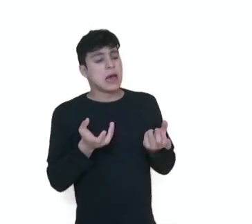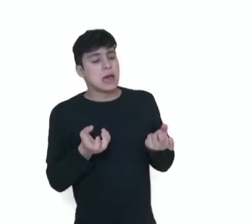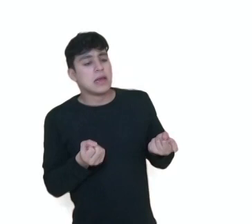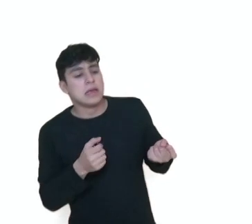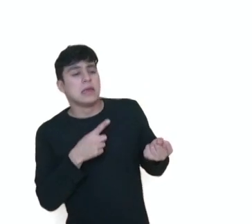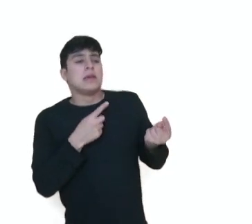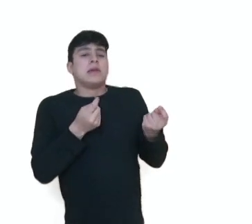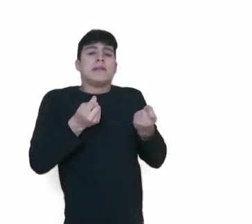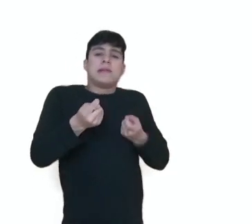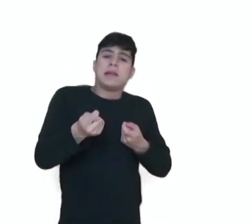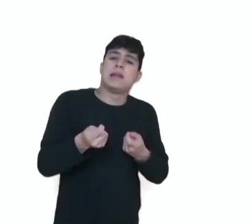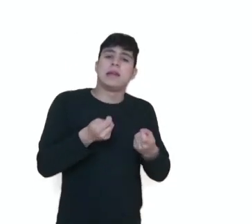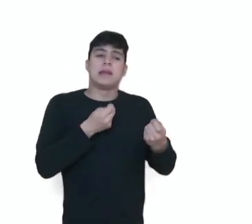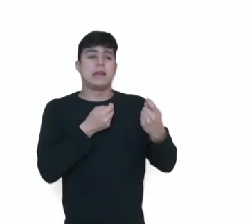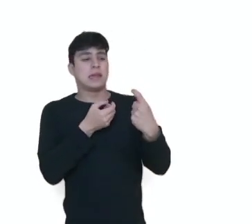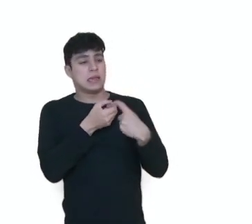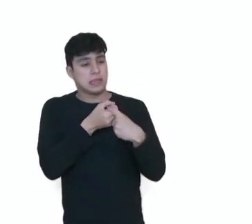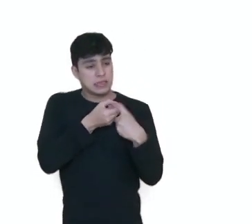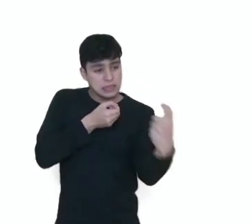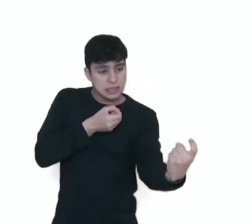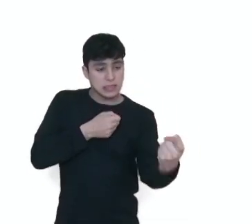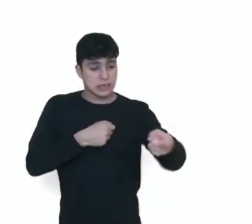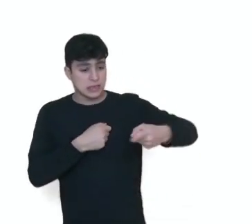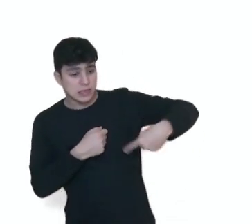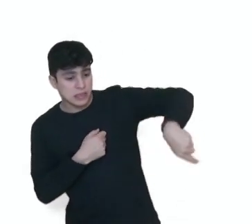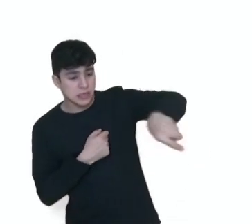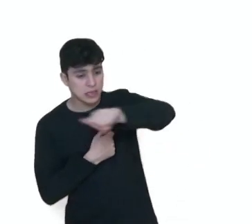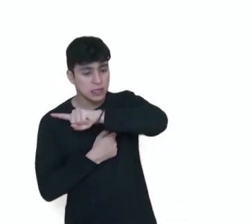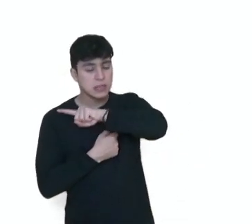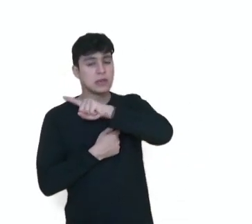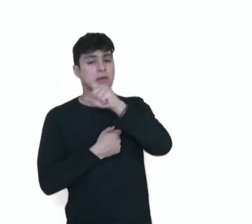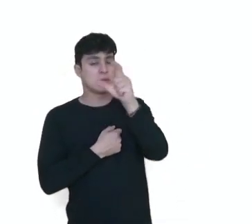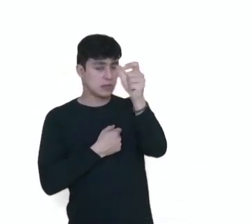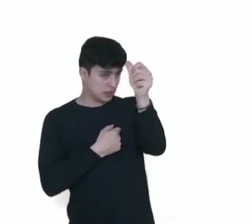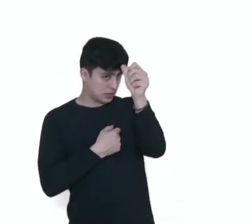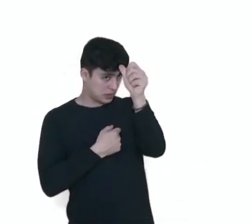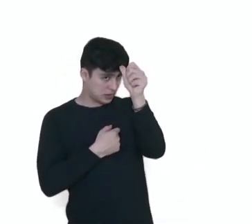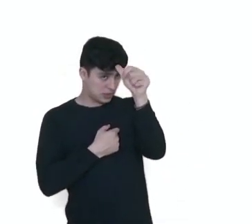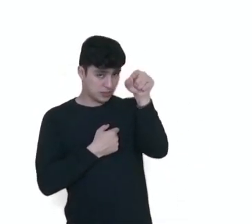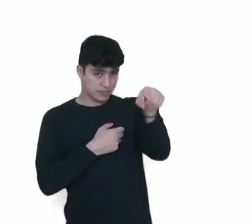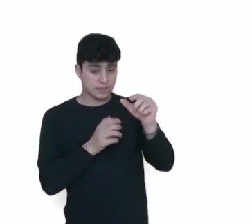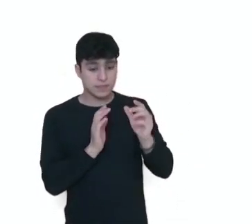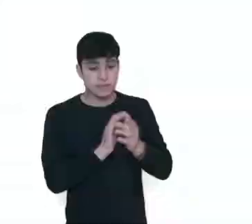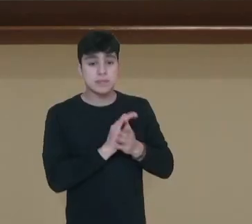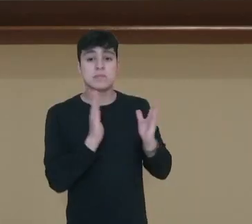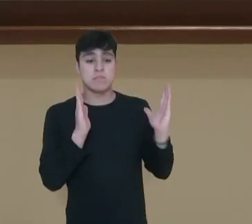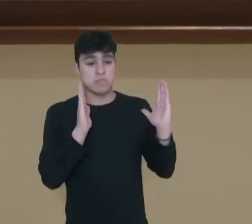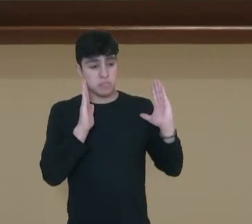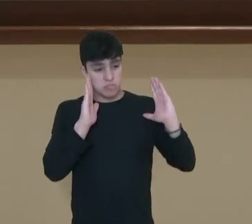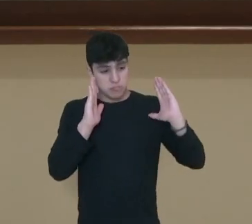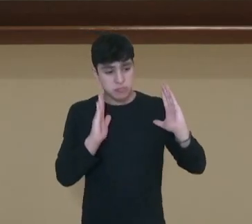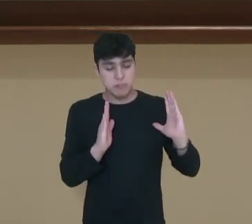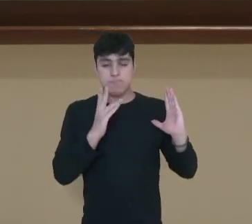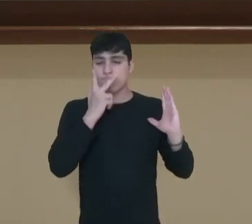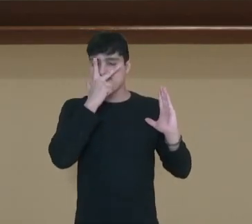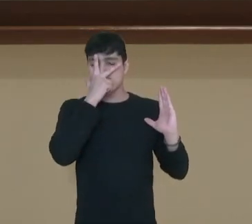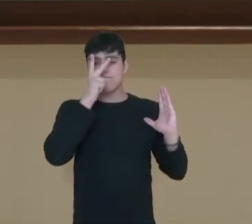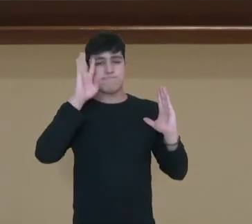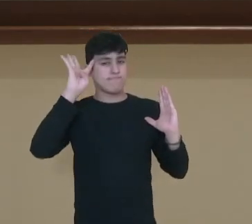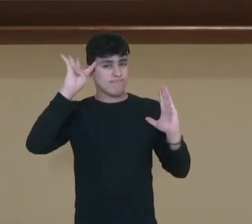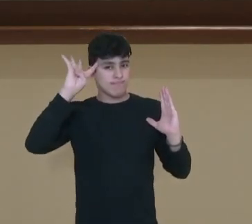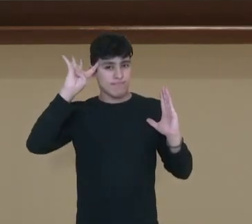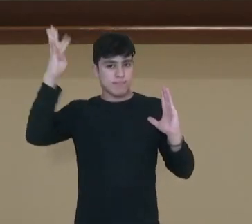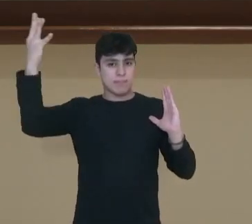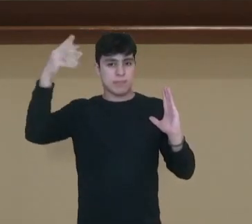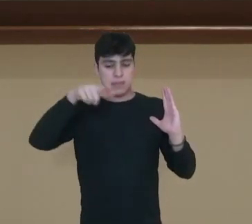negociar a independência com os indianos. E a gente vai ver que nesse momento vai ficar decidido então a formação